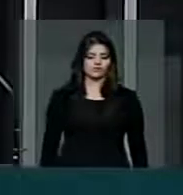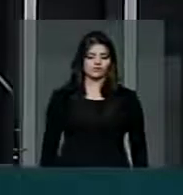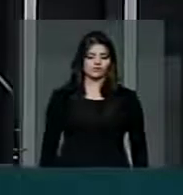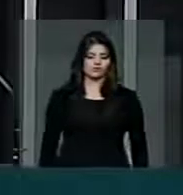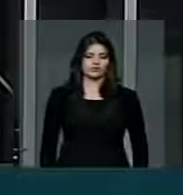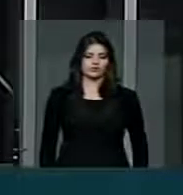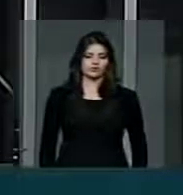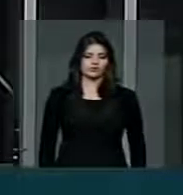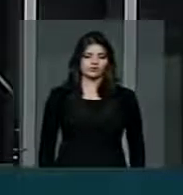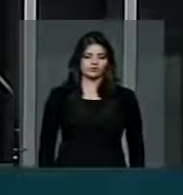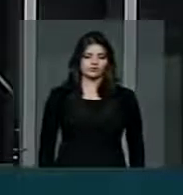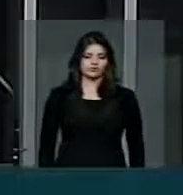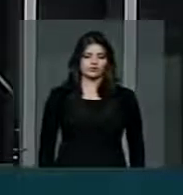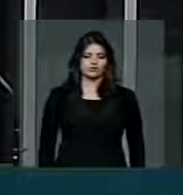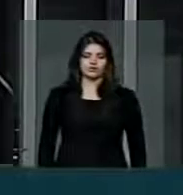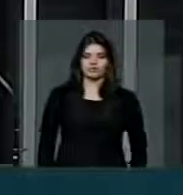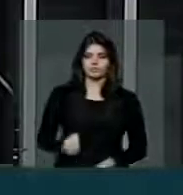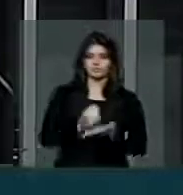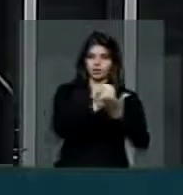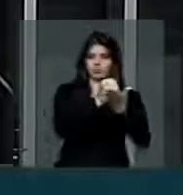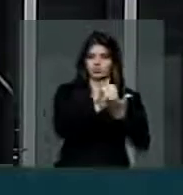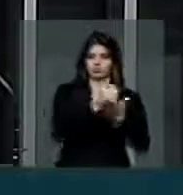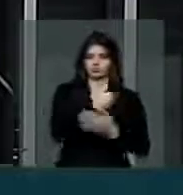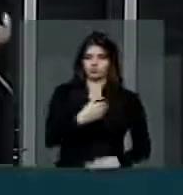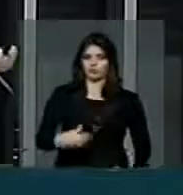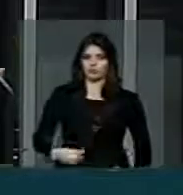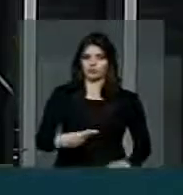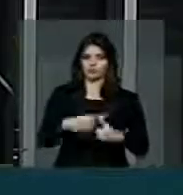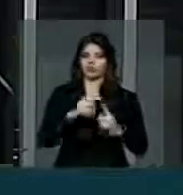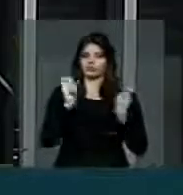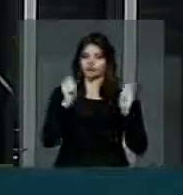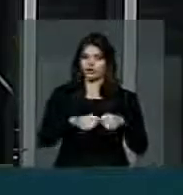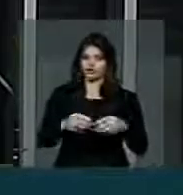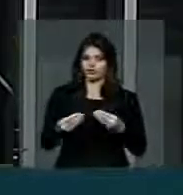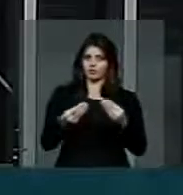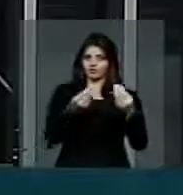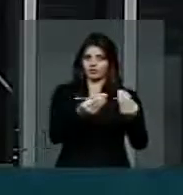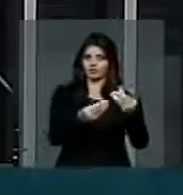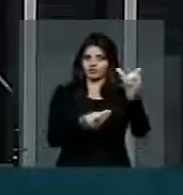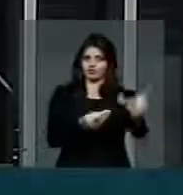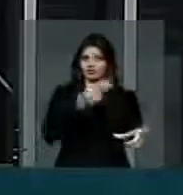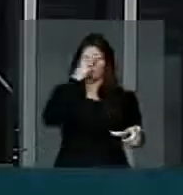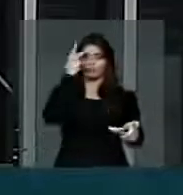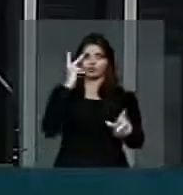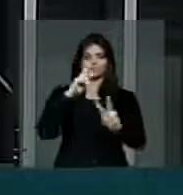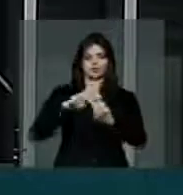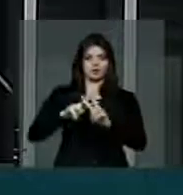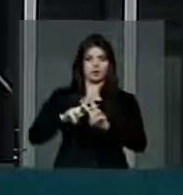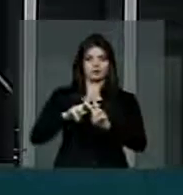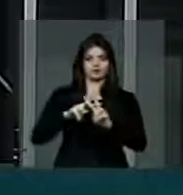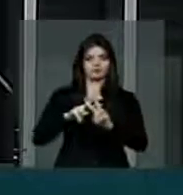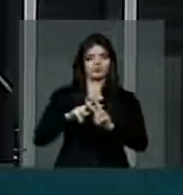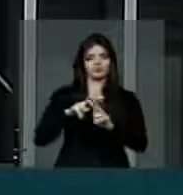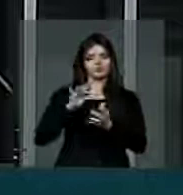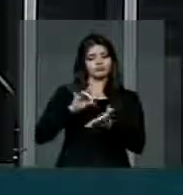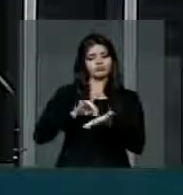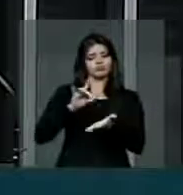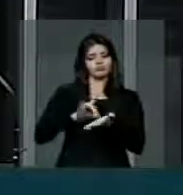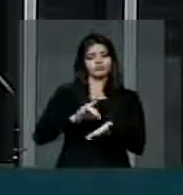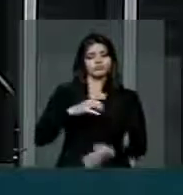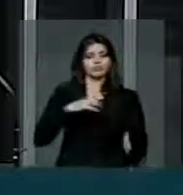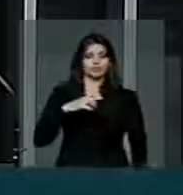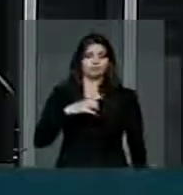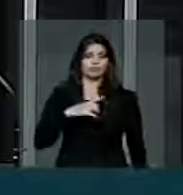contrapartida por parte do Estado, no sentido de dar condições para que o preso, de fato,